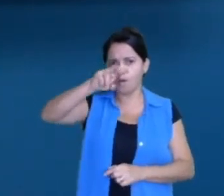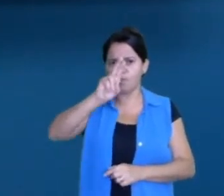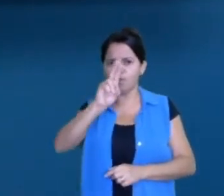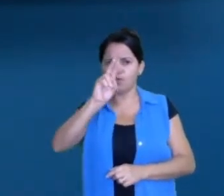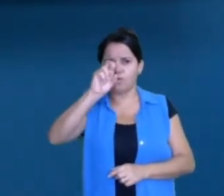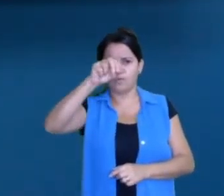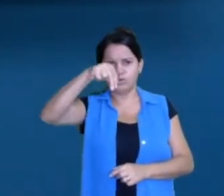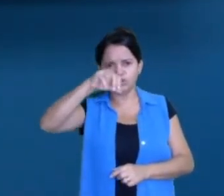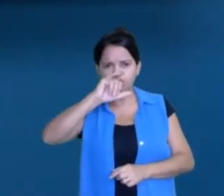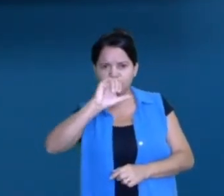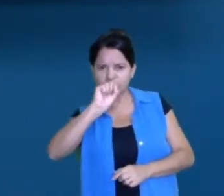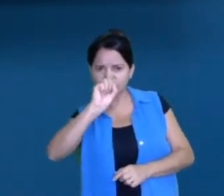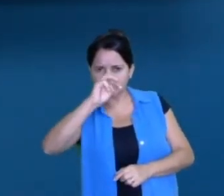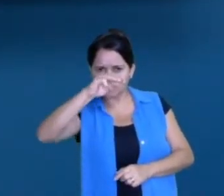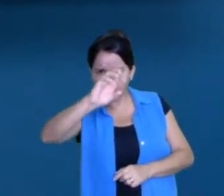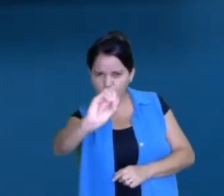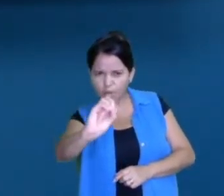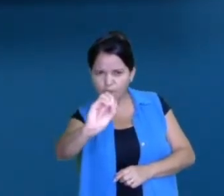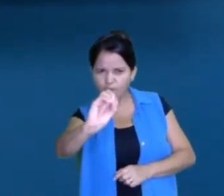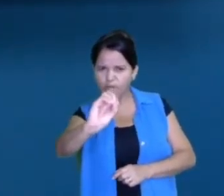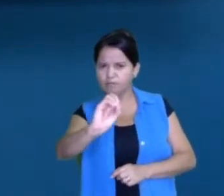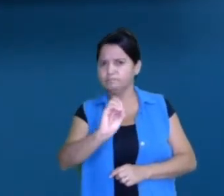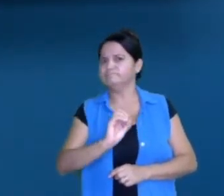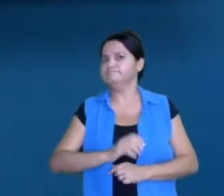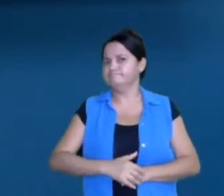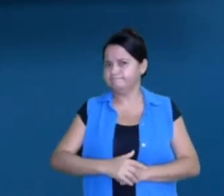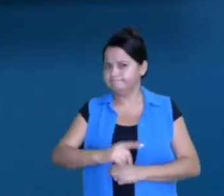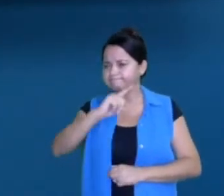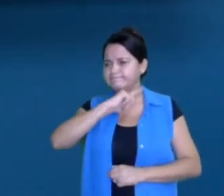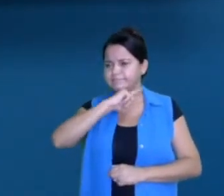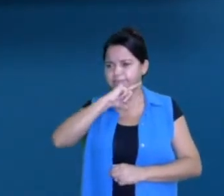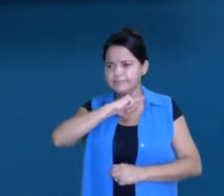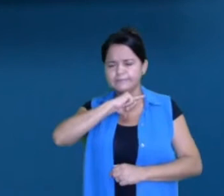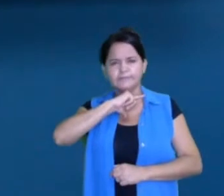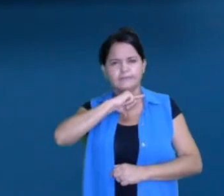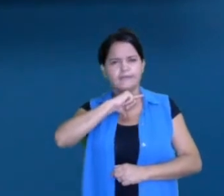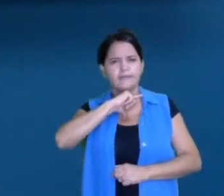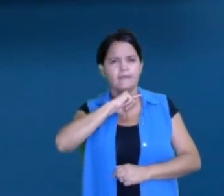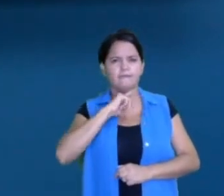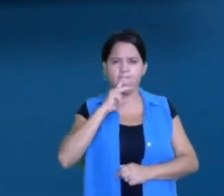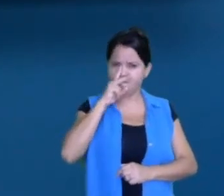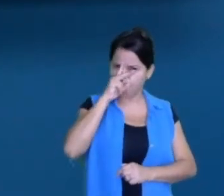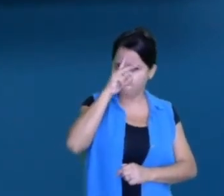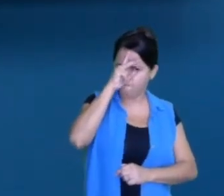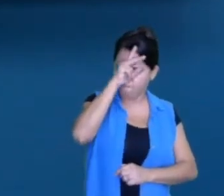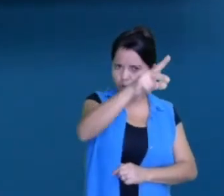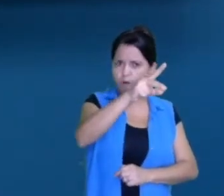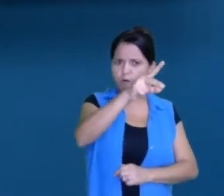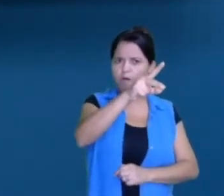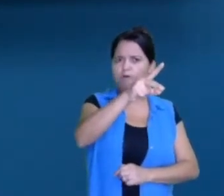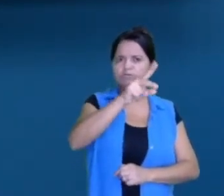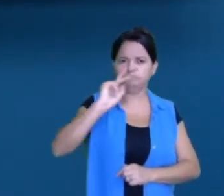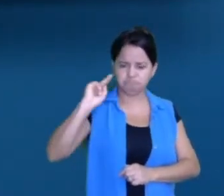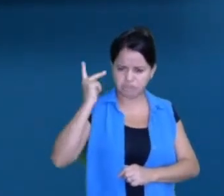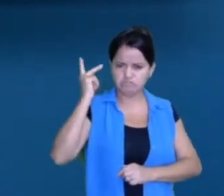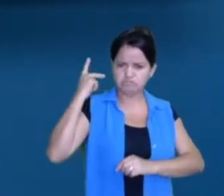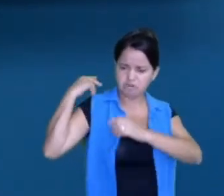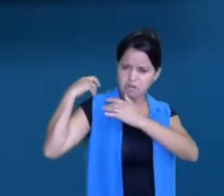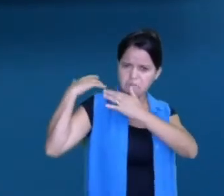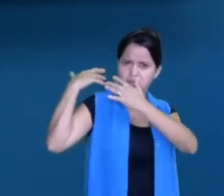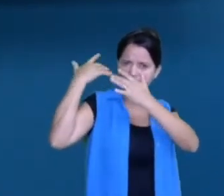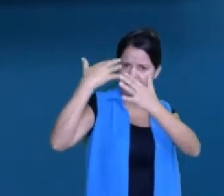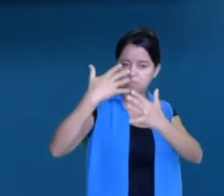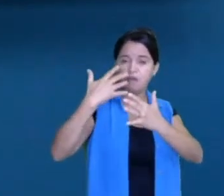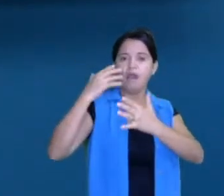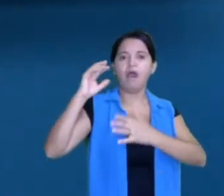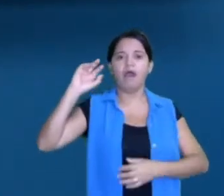Stalin, né? Sobre essa bandeira que tem a foice e o martelo. O que foi a Revolução Russa? Vamos estudar sobre isso hoje,